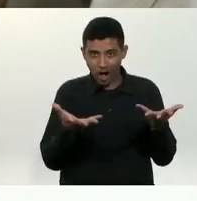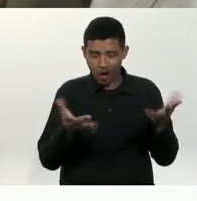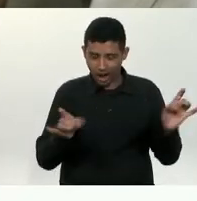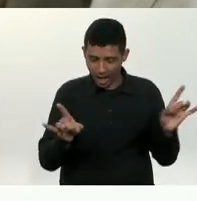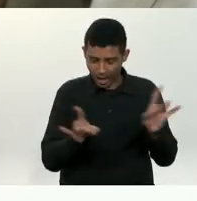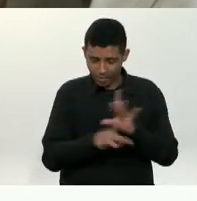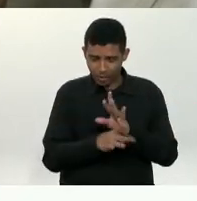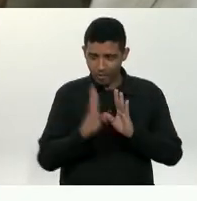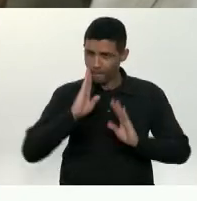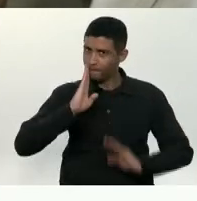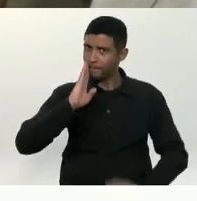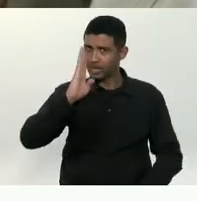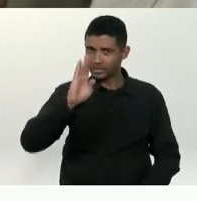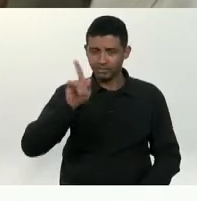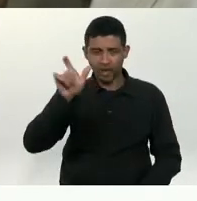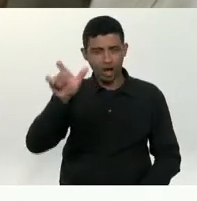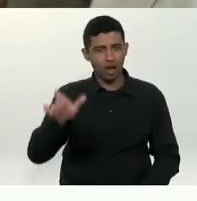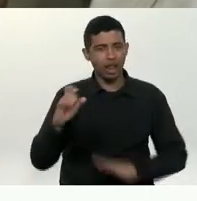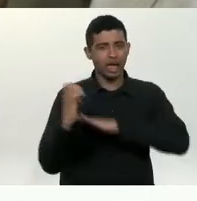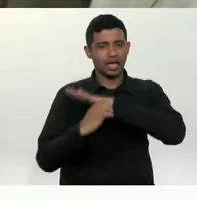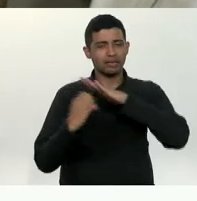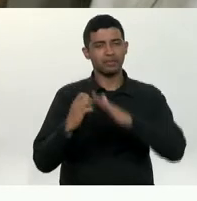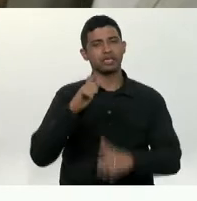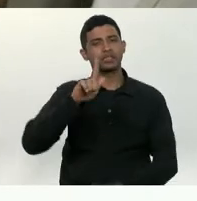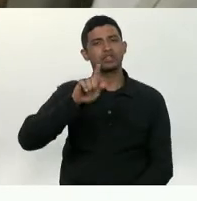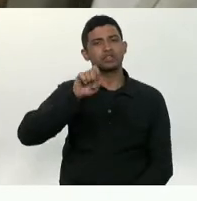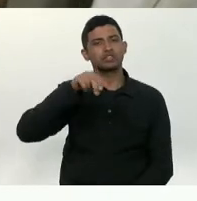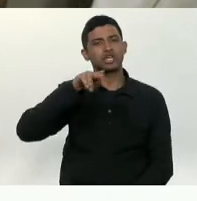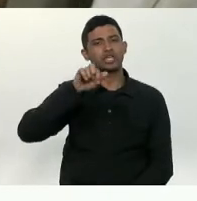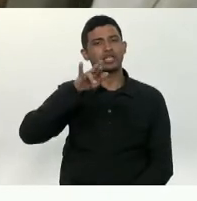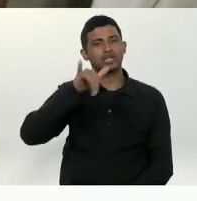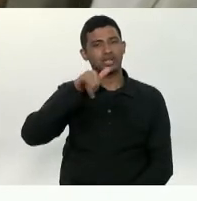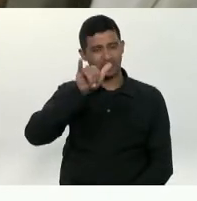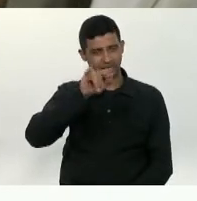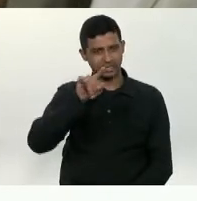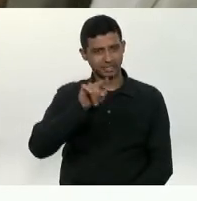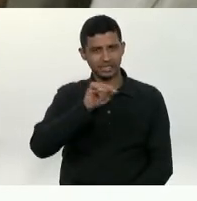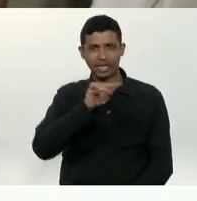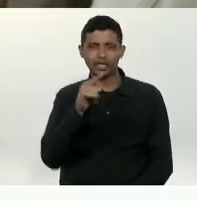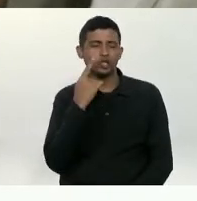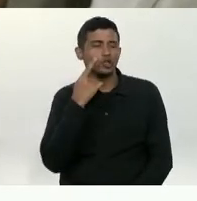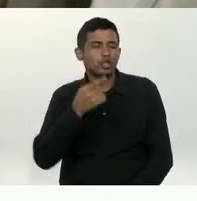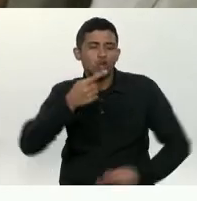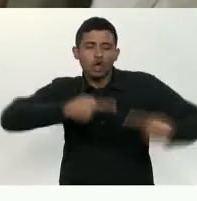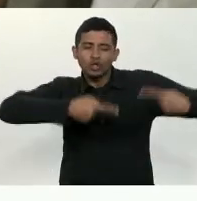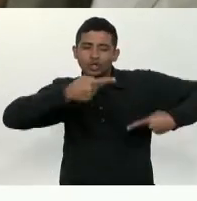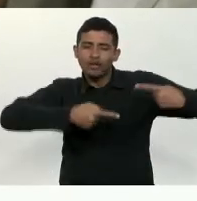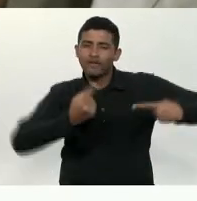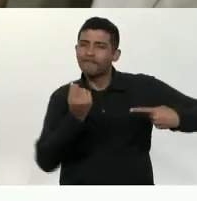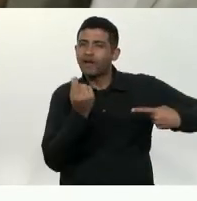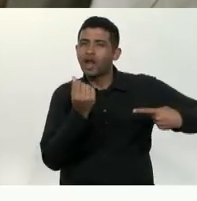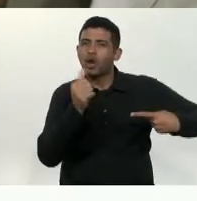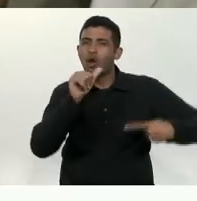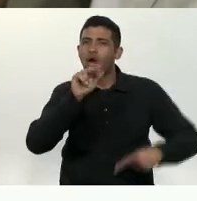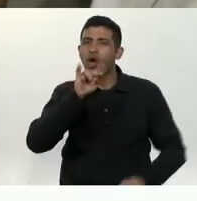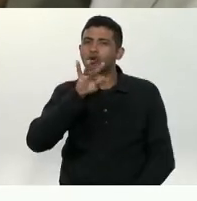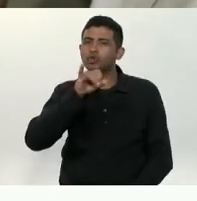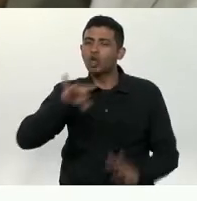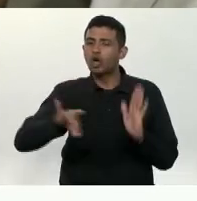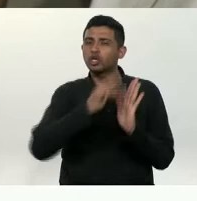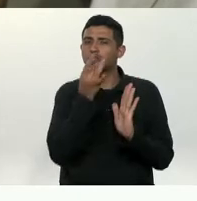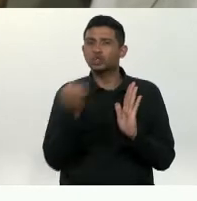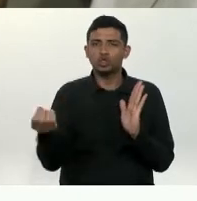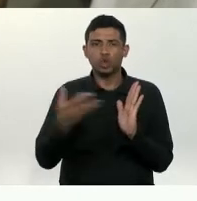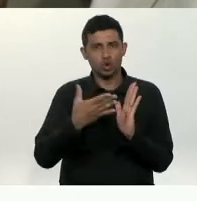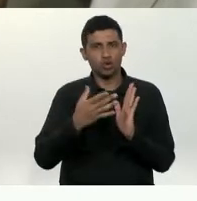prioridade da Genesa nesse momento, a revisão quinquenal, é que nós vamos poder debater o real valor da outorga. E, a partir daí, a